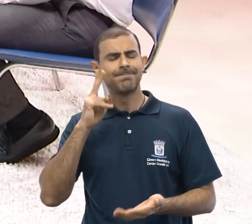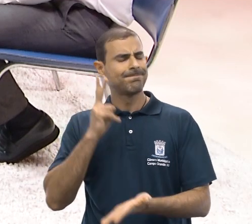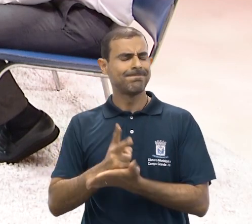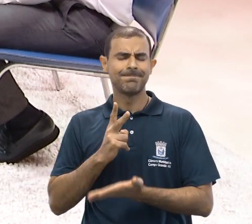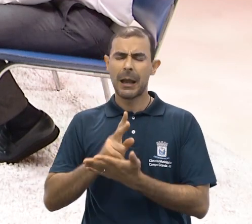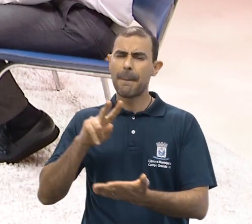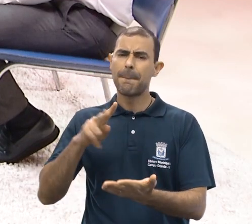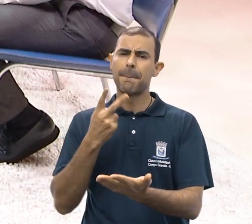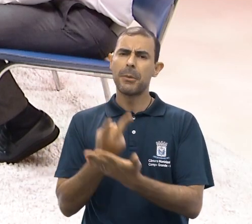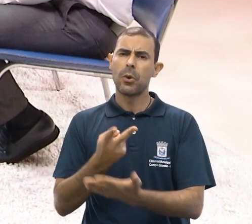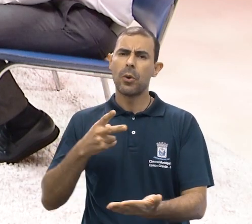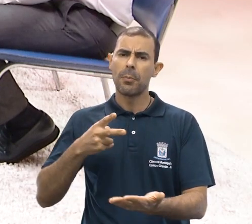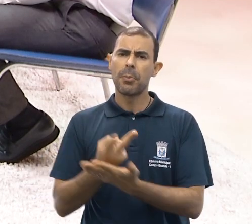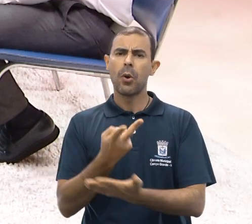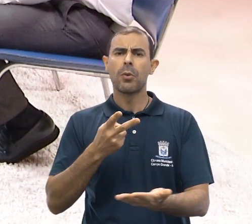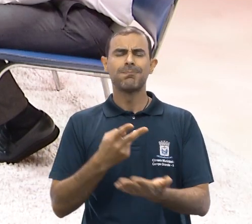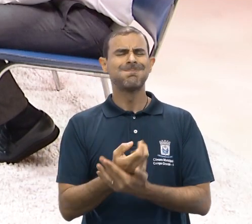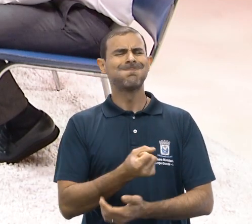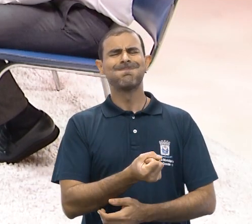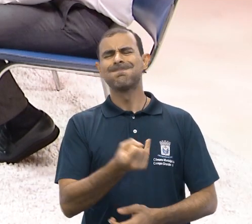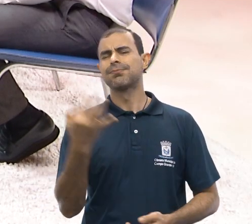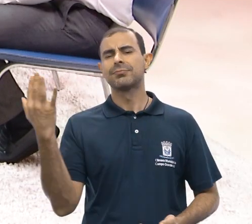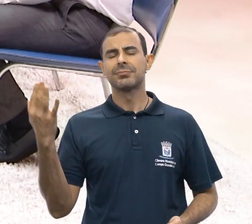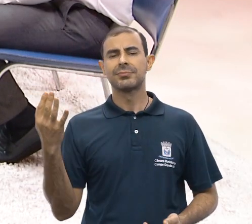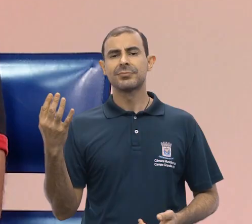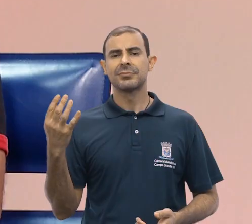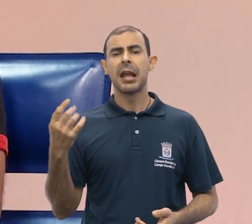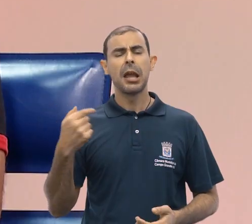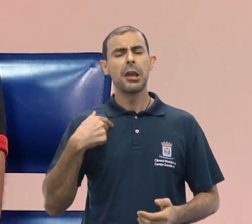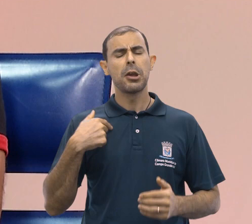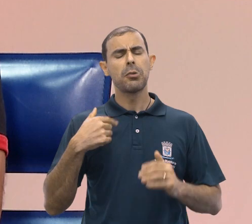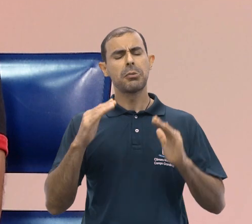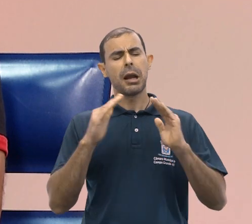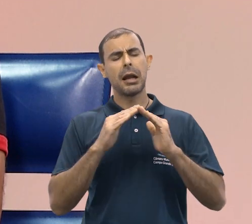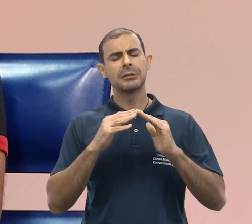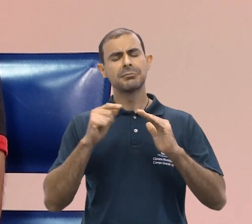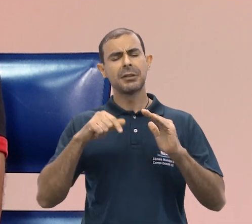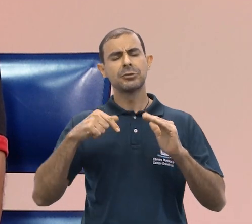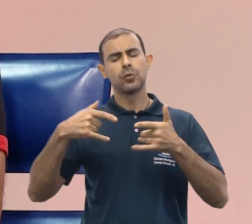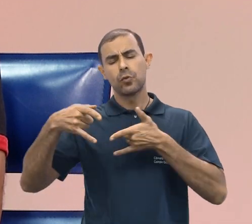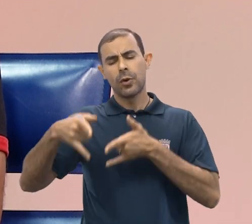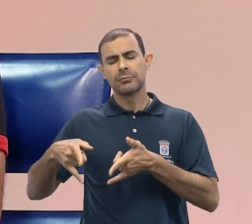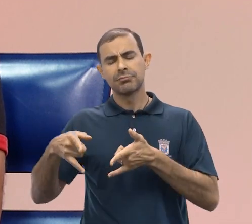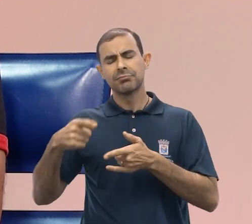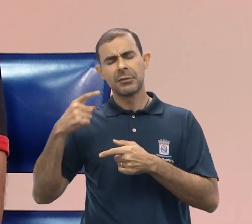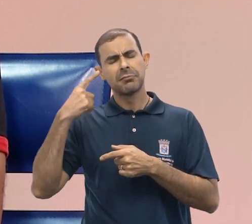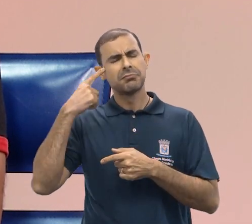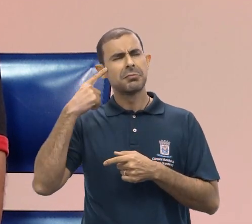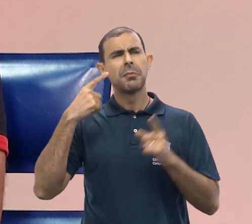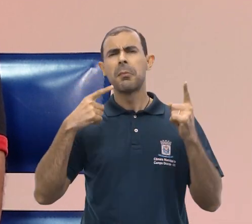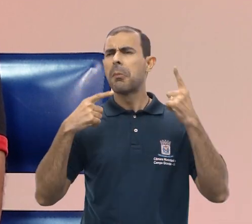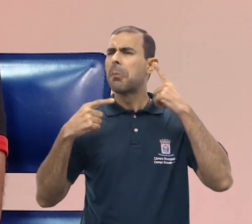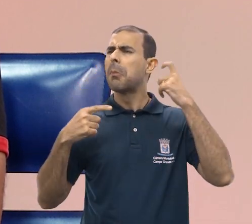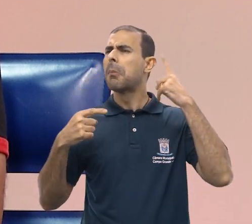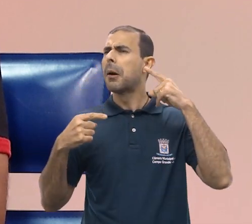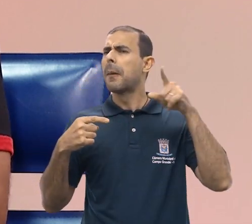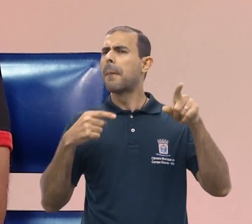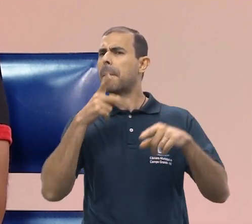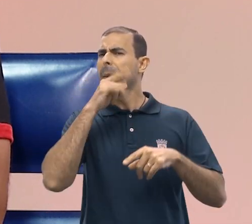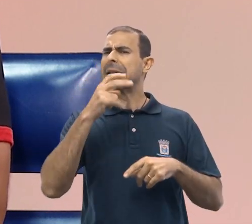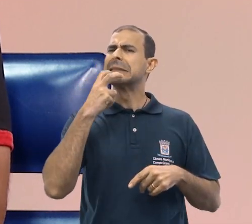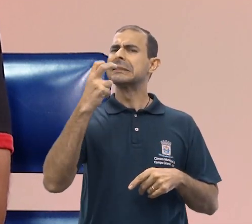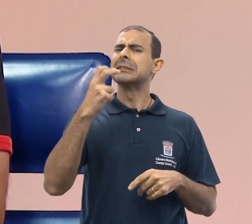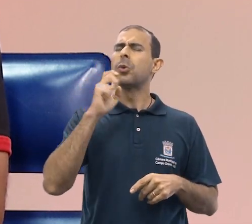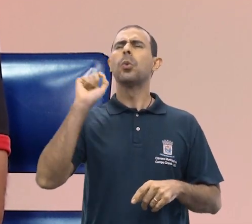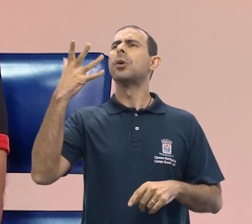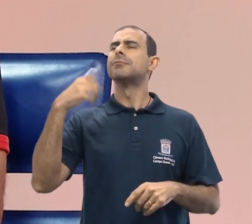ele tinha caído, né, aí eu estava no meu quarto, só escutava ele gritando assim. Aí eu falei, o que está acontecendo? Aí eu fui na sala e estava caído